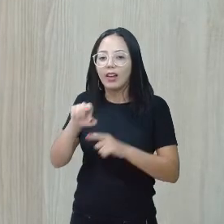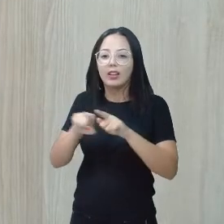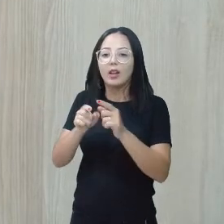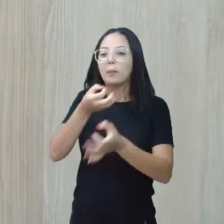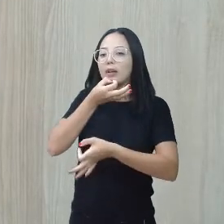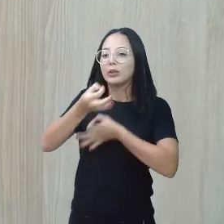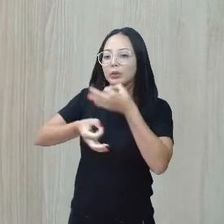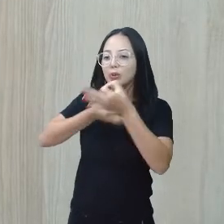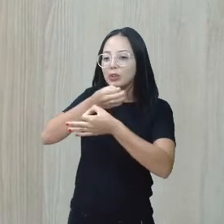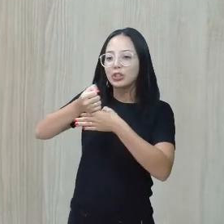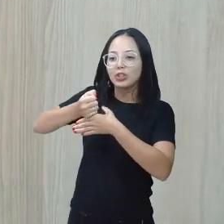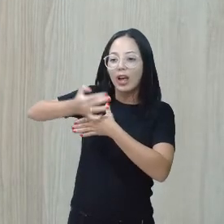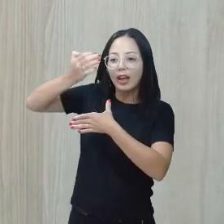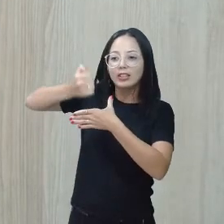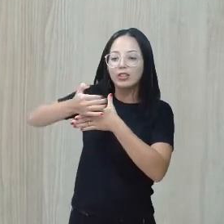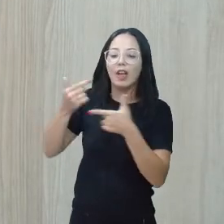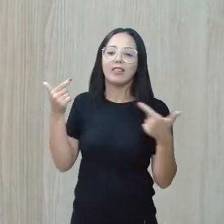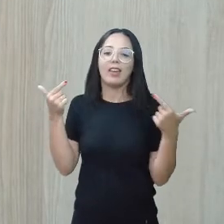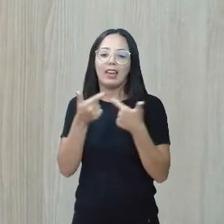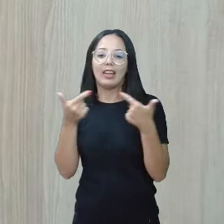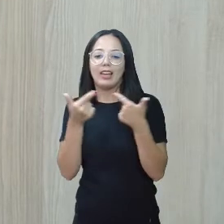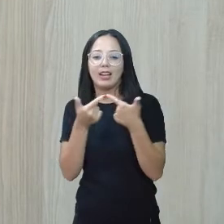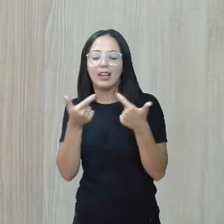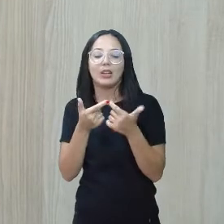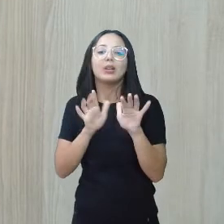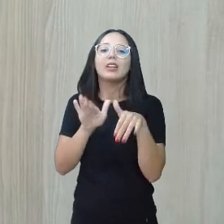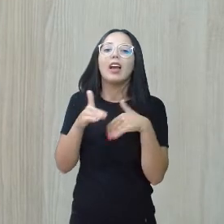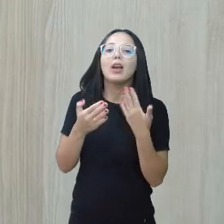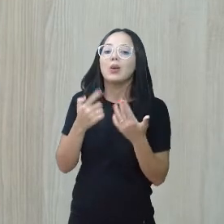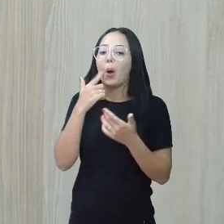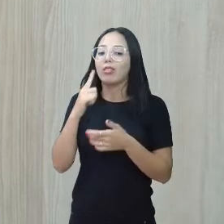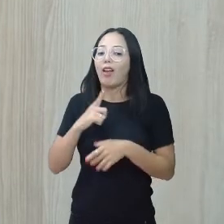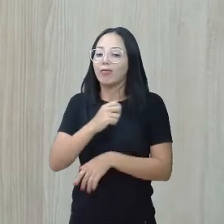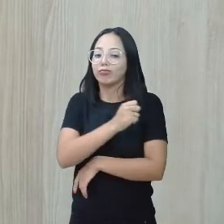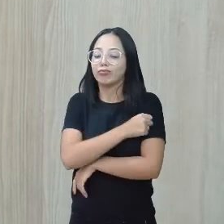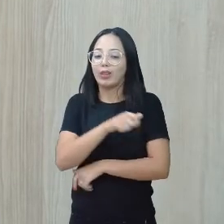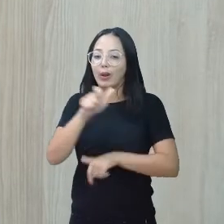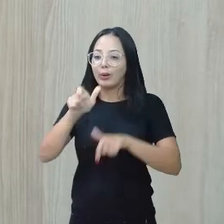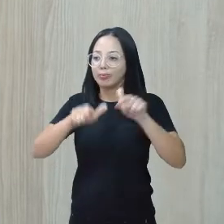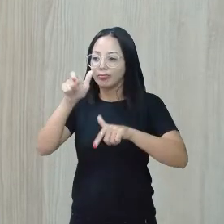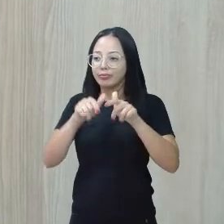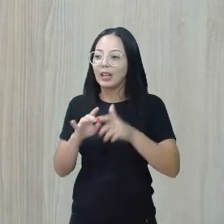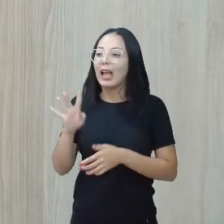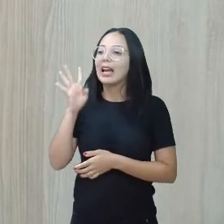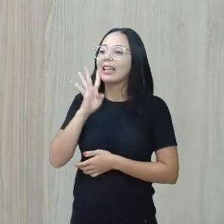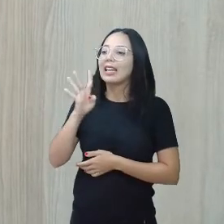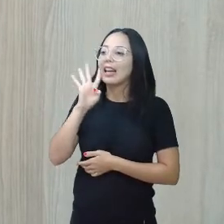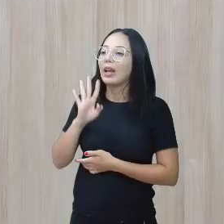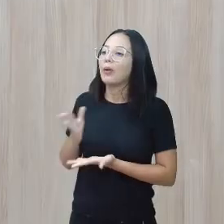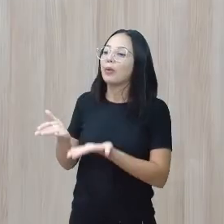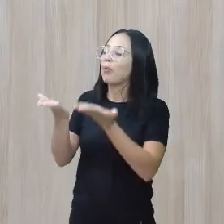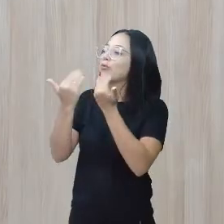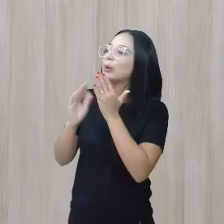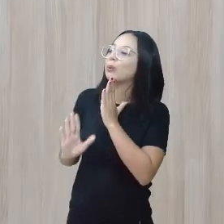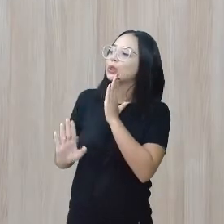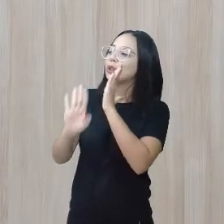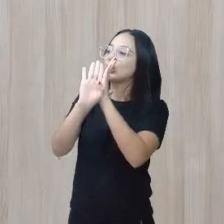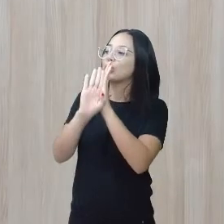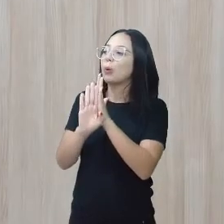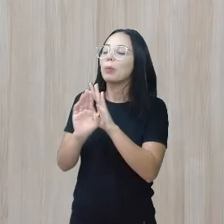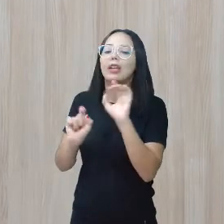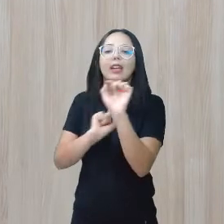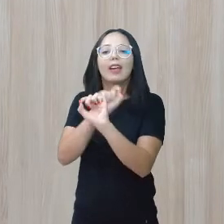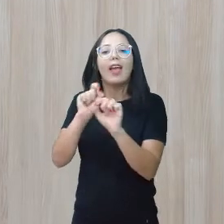chat, Vinícius, bastante alunos aqui. Que massa, professora. Professora, vamos então descobrir